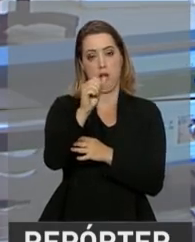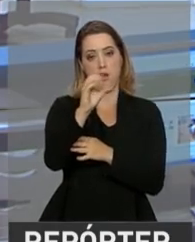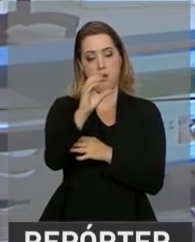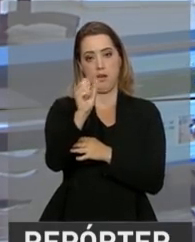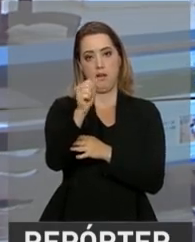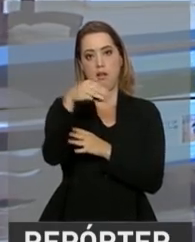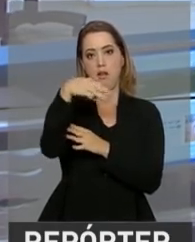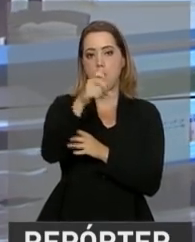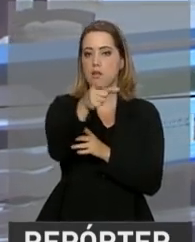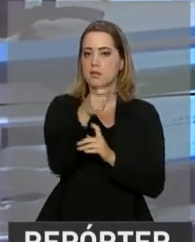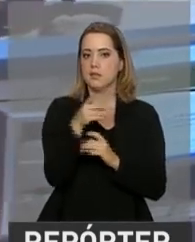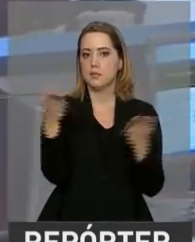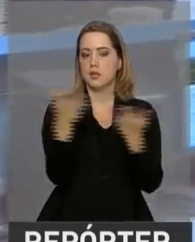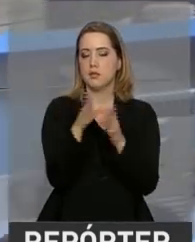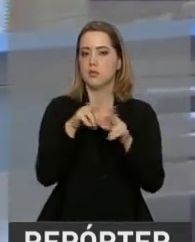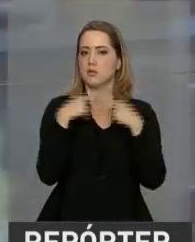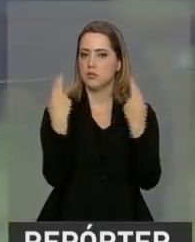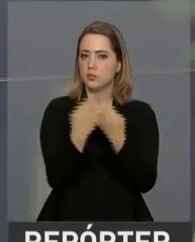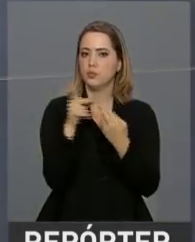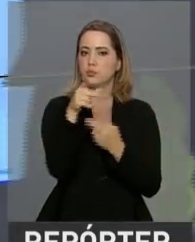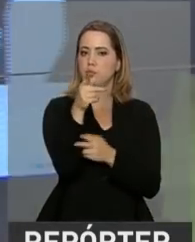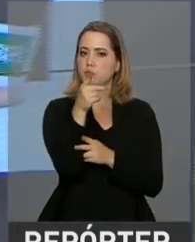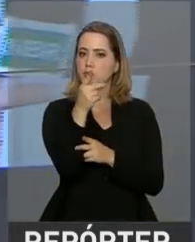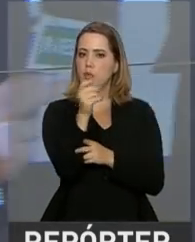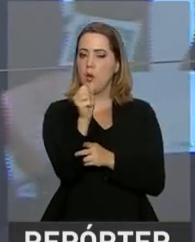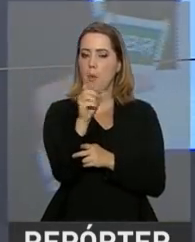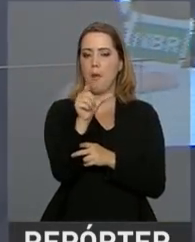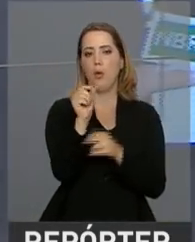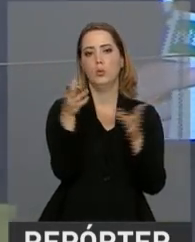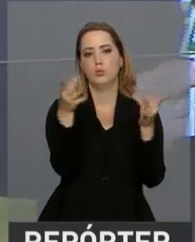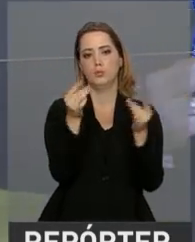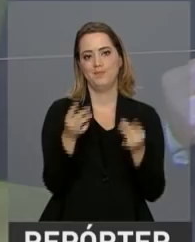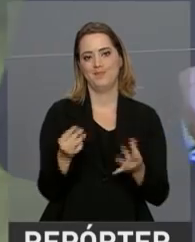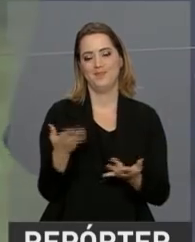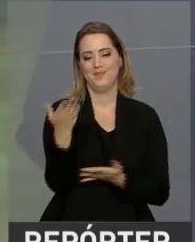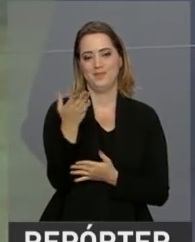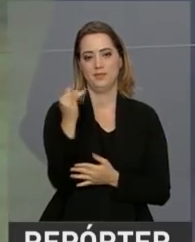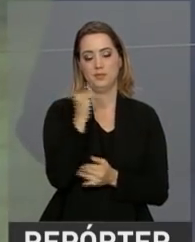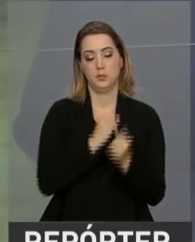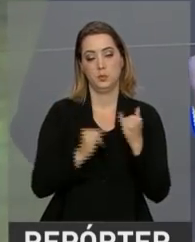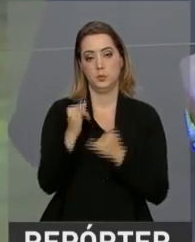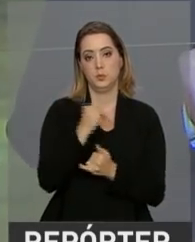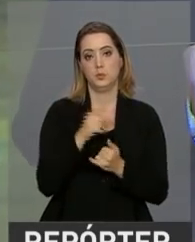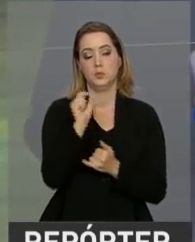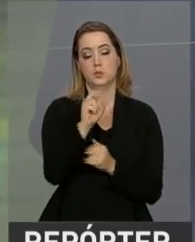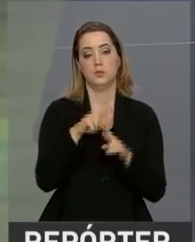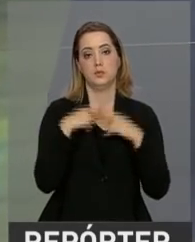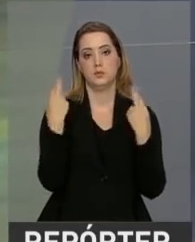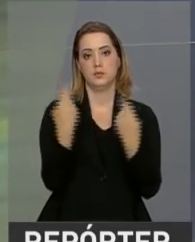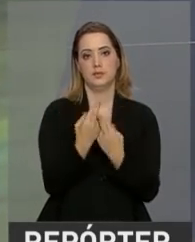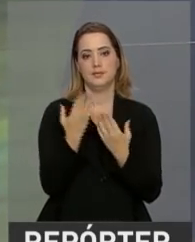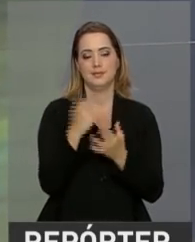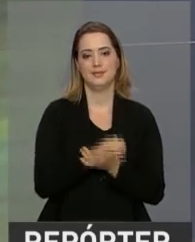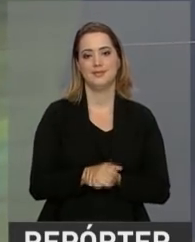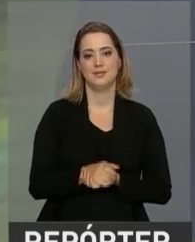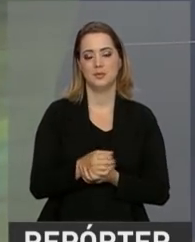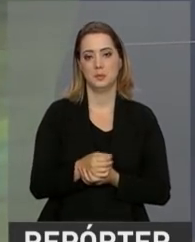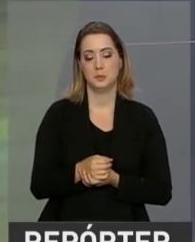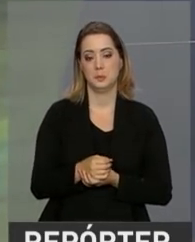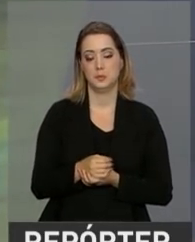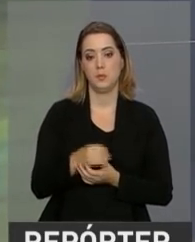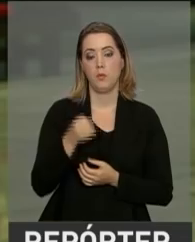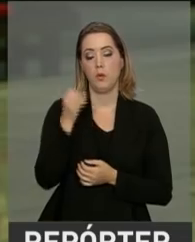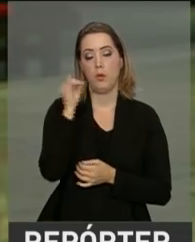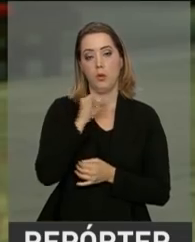Exterior, a CMEX. Nós vamos conversar com o repórter Paulo Laçávia que tem as informações sobre essa reunião. Paulo, boa noite.